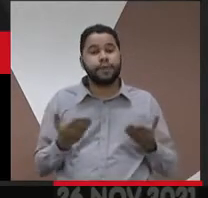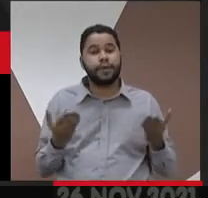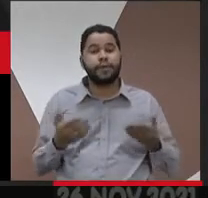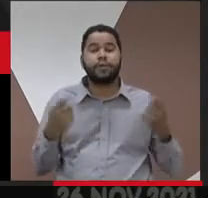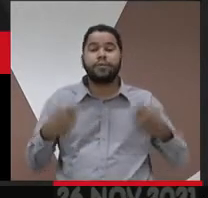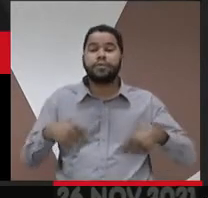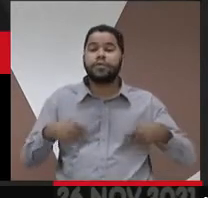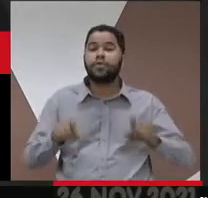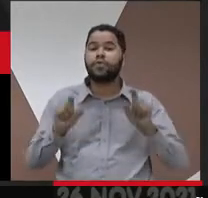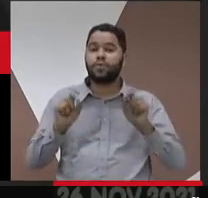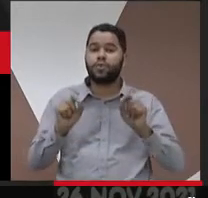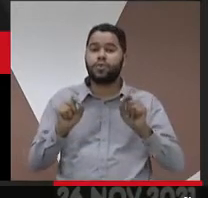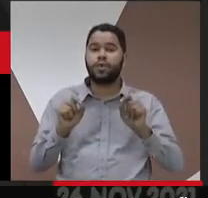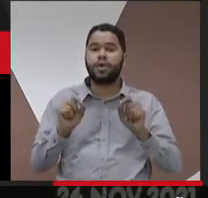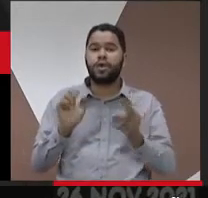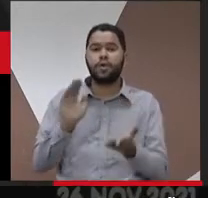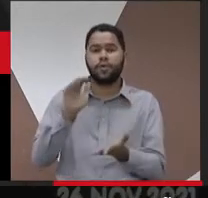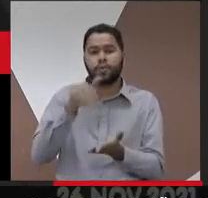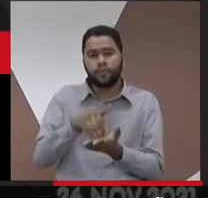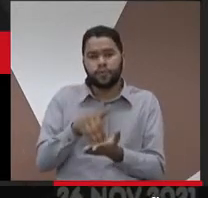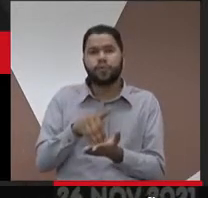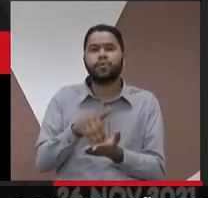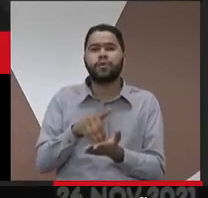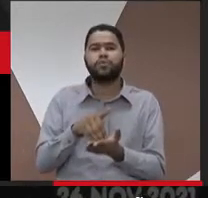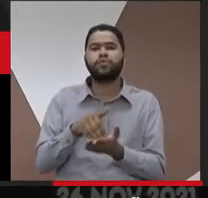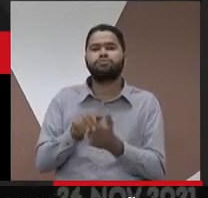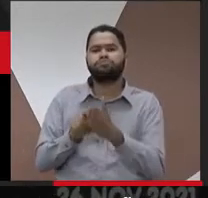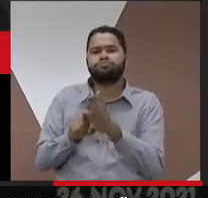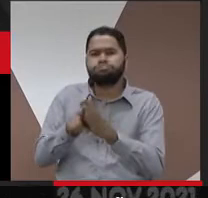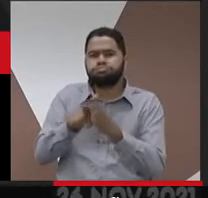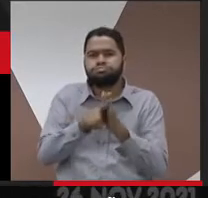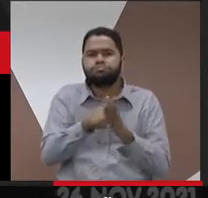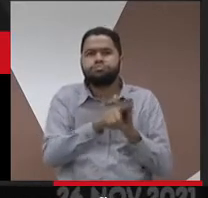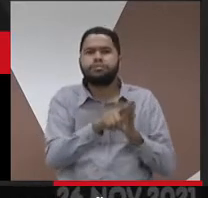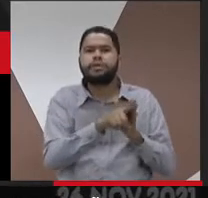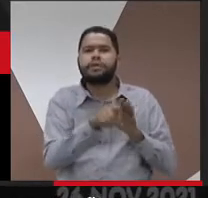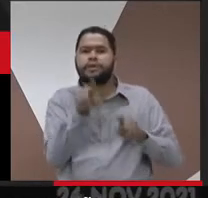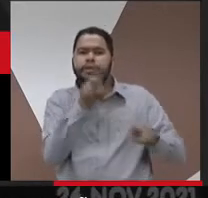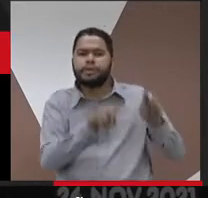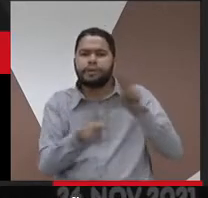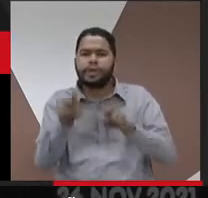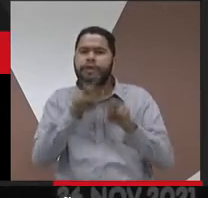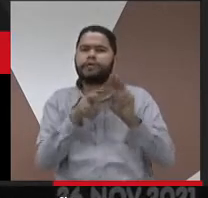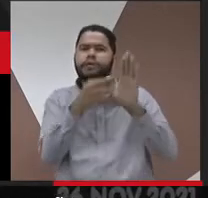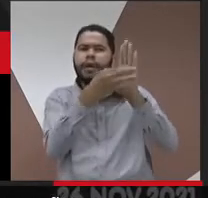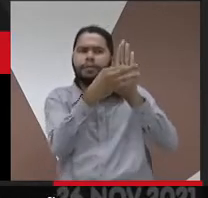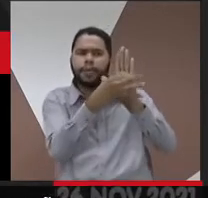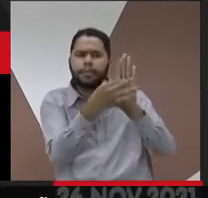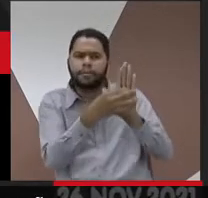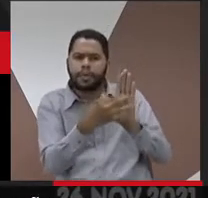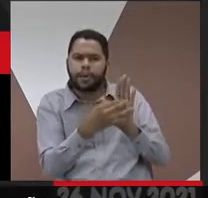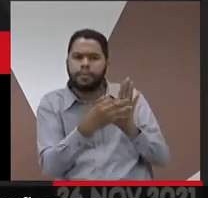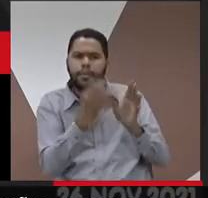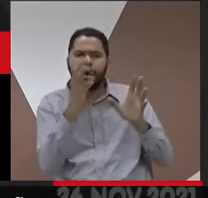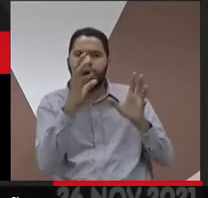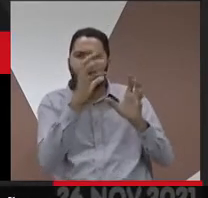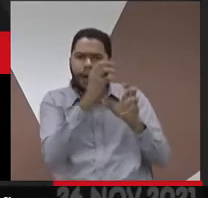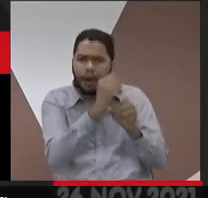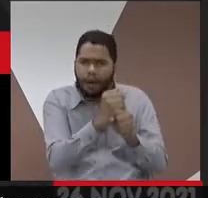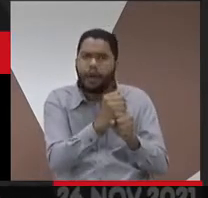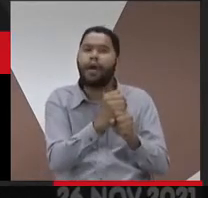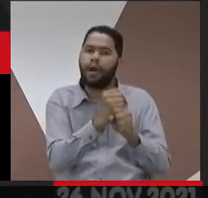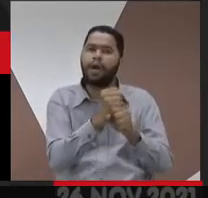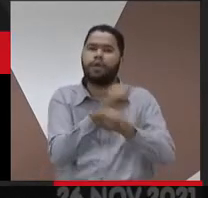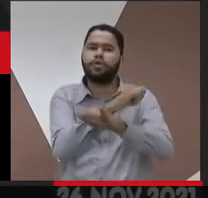precisamos, então, ao final do processo de consulta, analisar todos os comentários e aí, oportunamente, divulgar